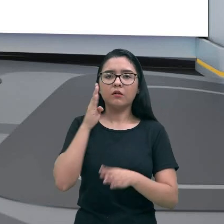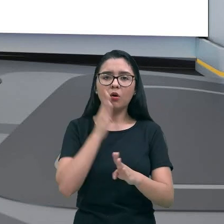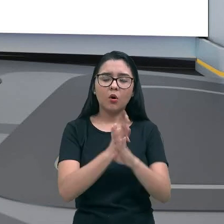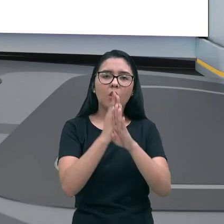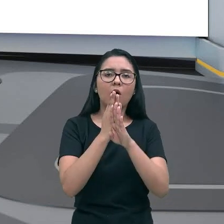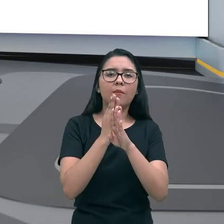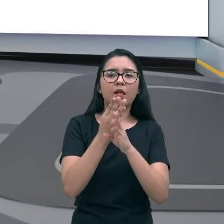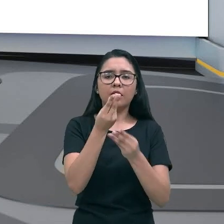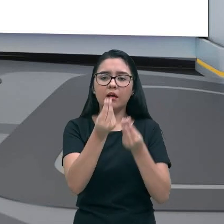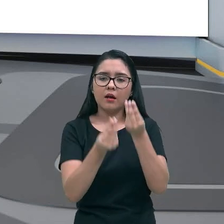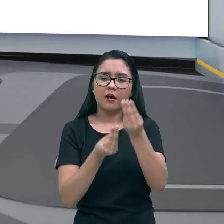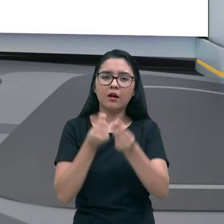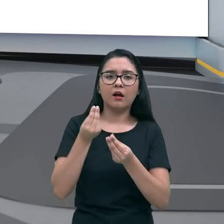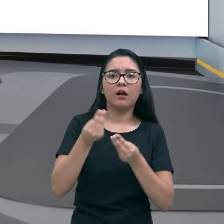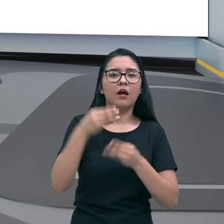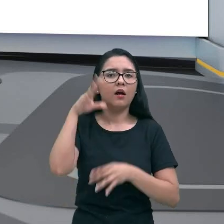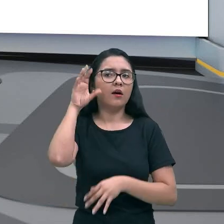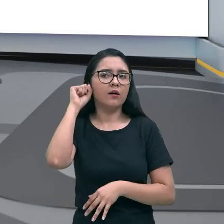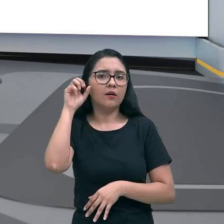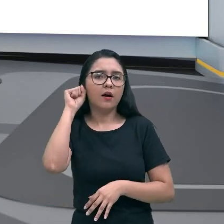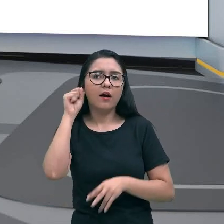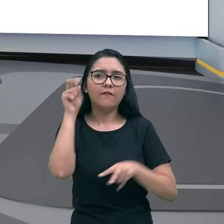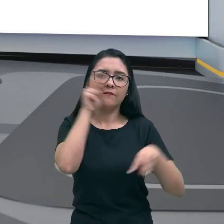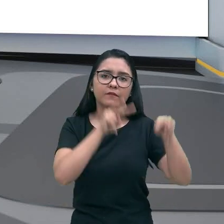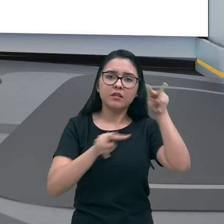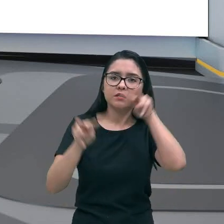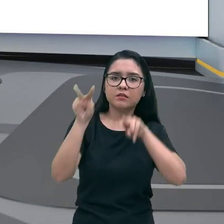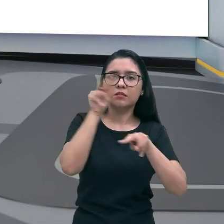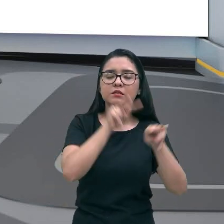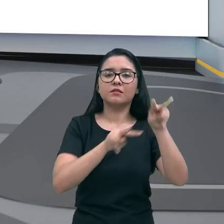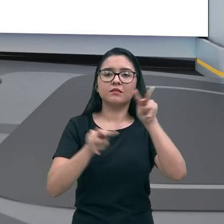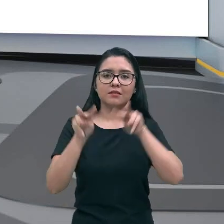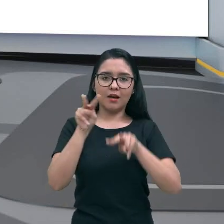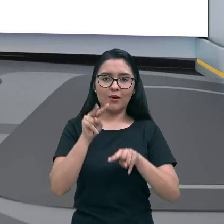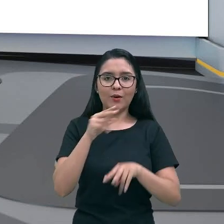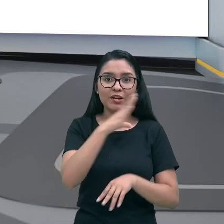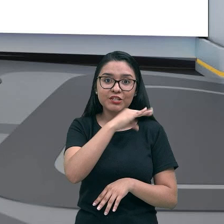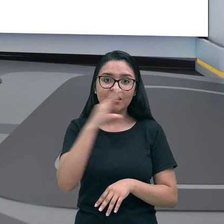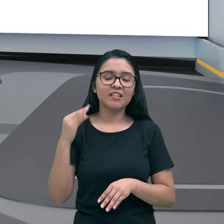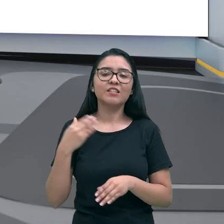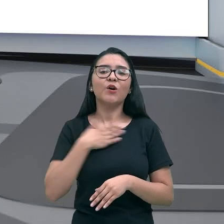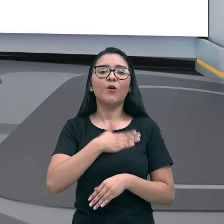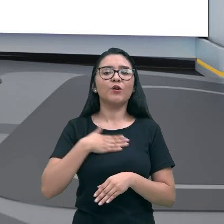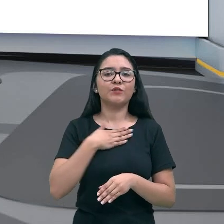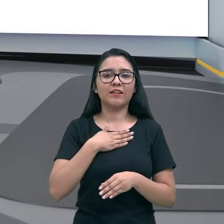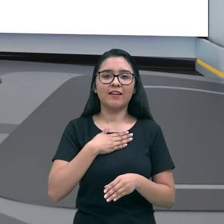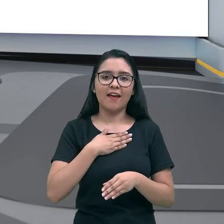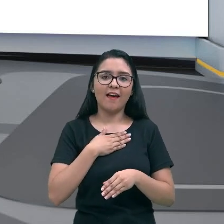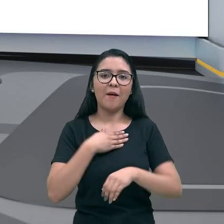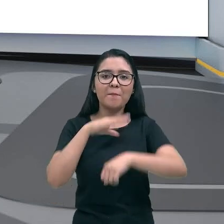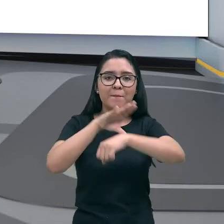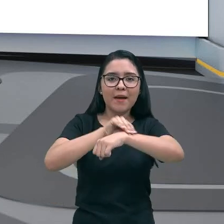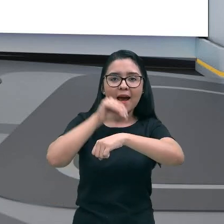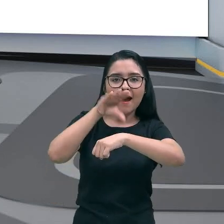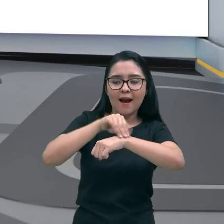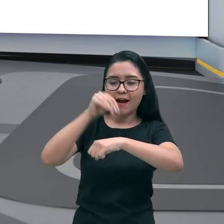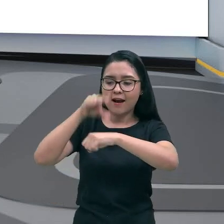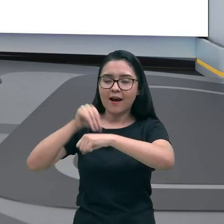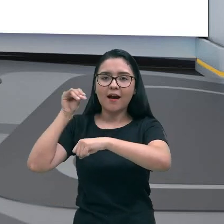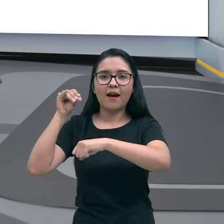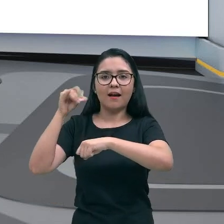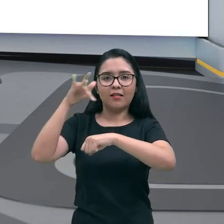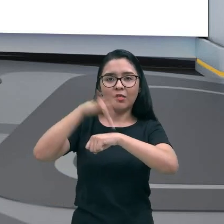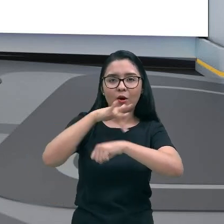a visão, a audição. Eu costumo falar que eles veem com as mãos, né? Exatamente, vão descobrindo diferentes texturas e,